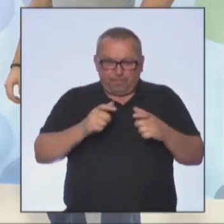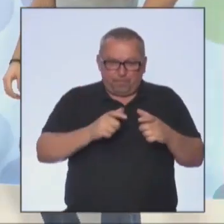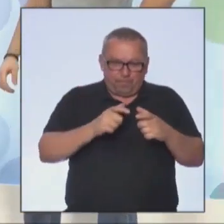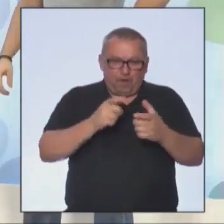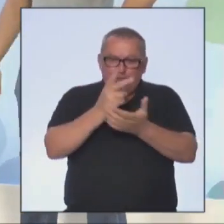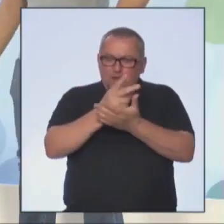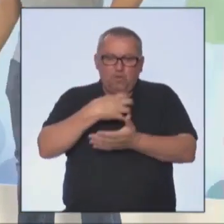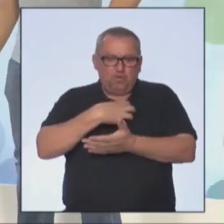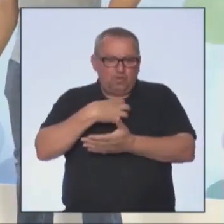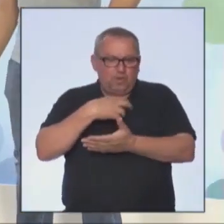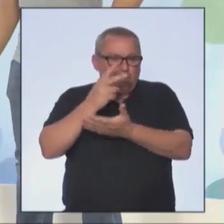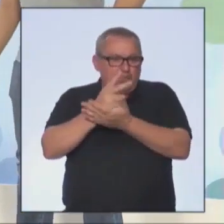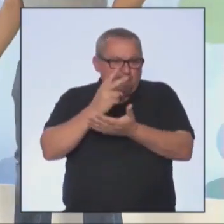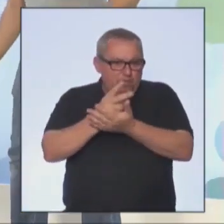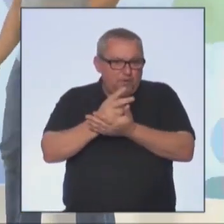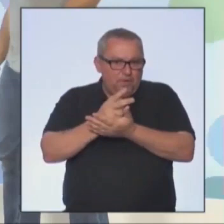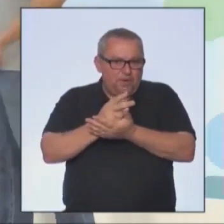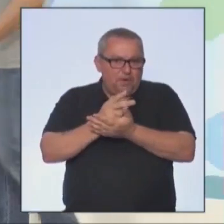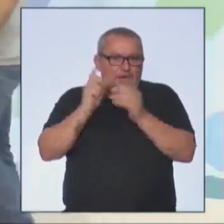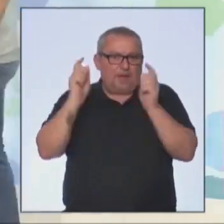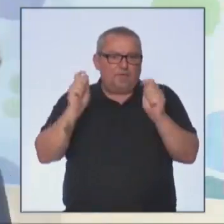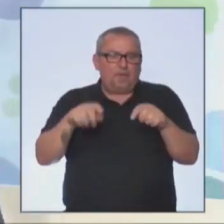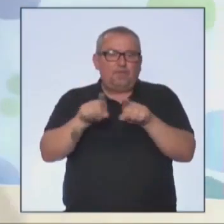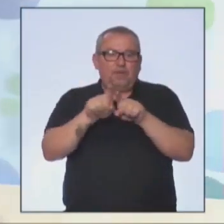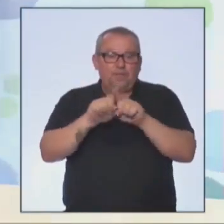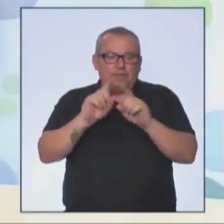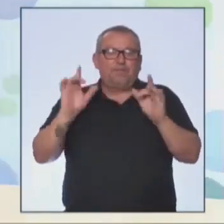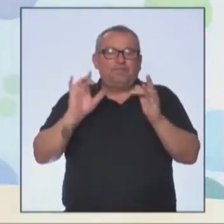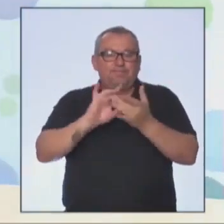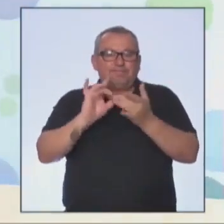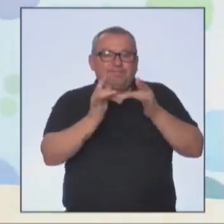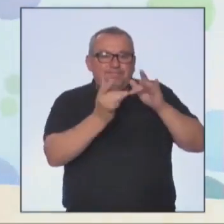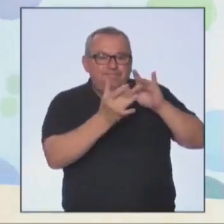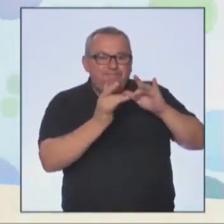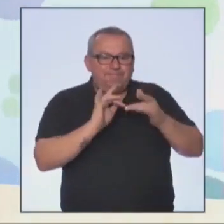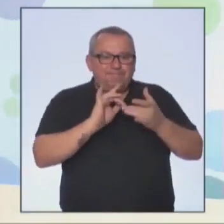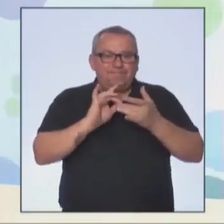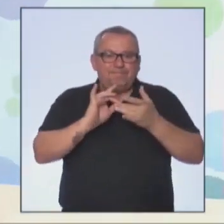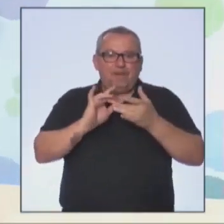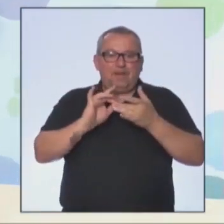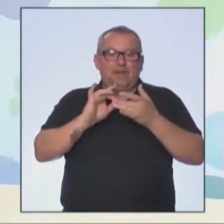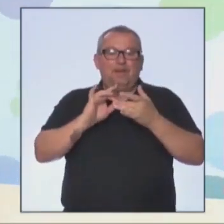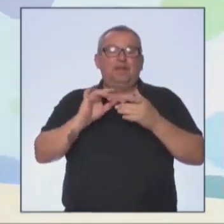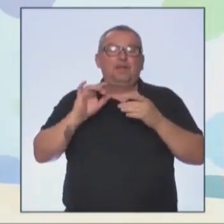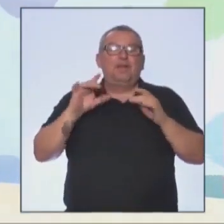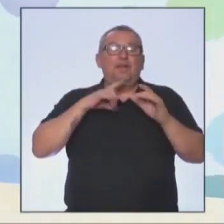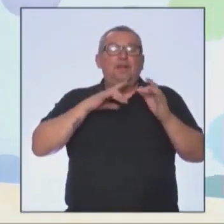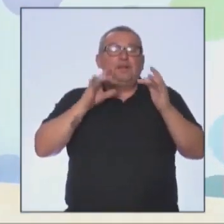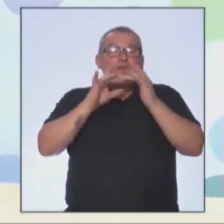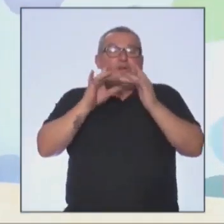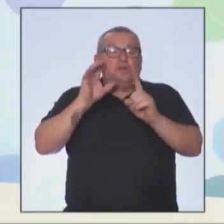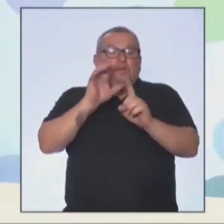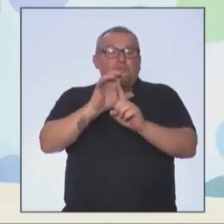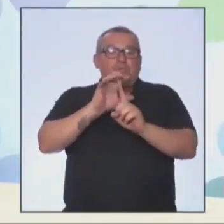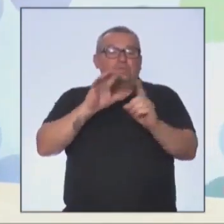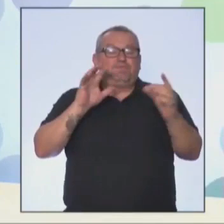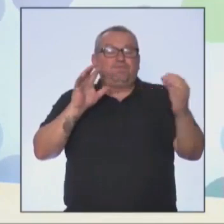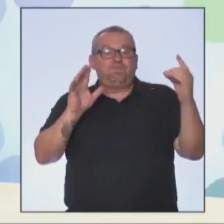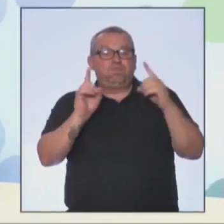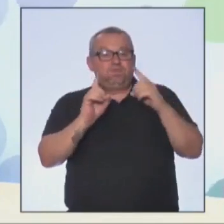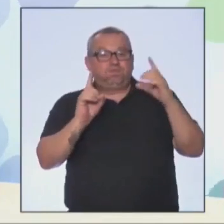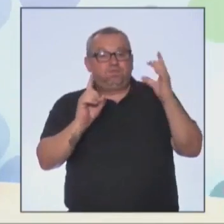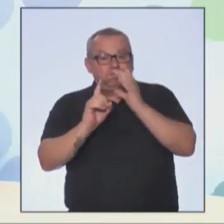mesmo tipo no mesmo meio, elas podem interagir uma com a outra. Elas sofrem interferência. A gente chama isso